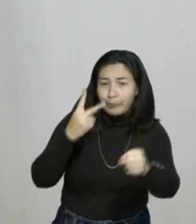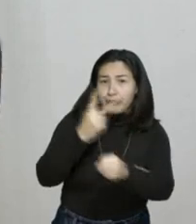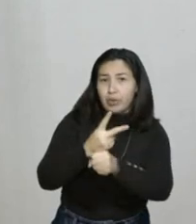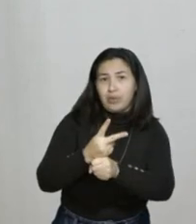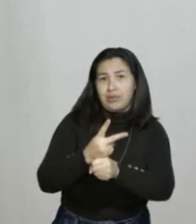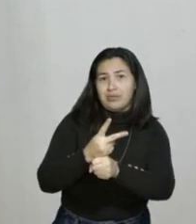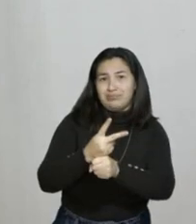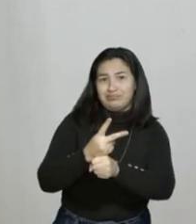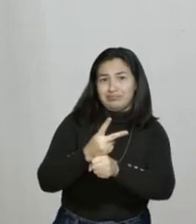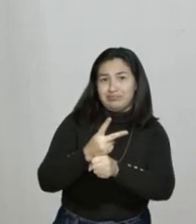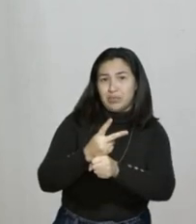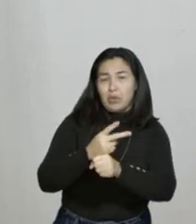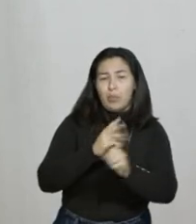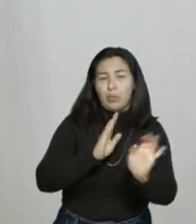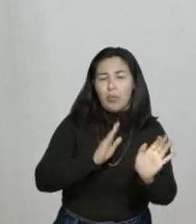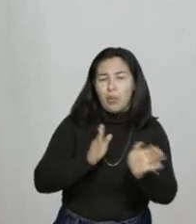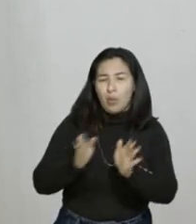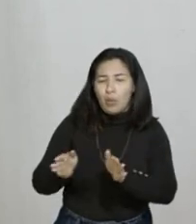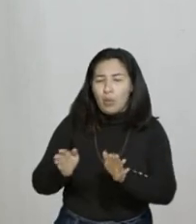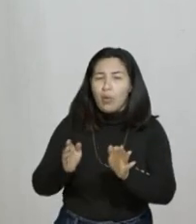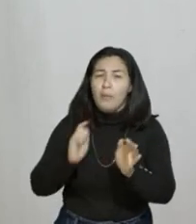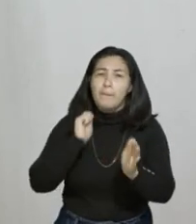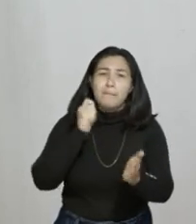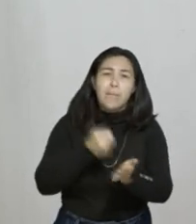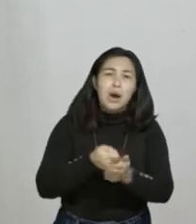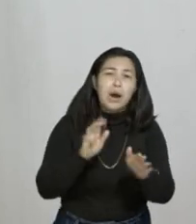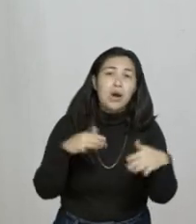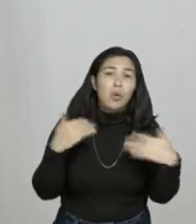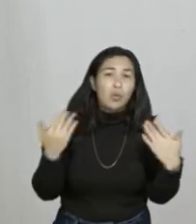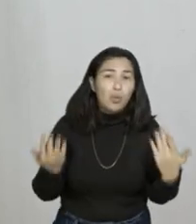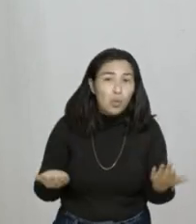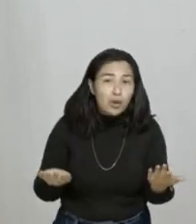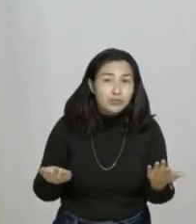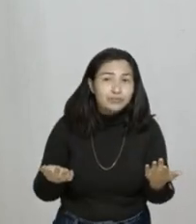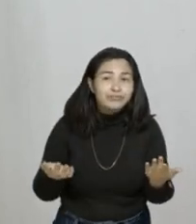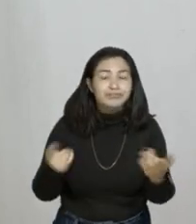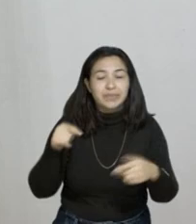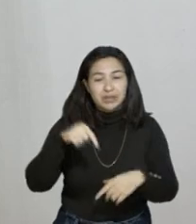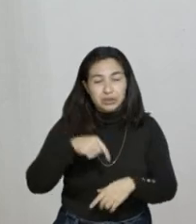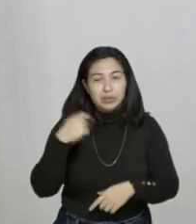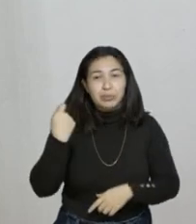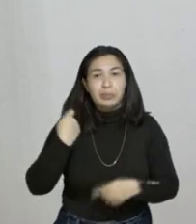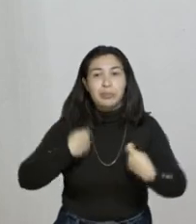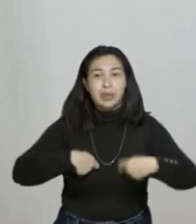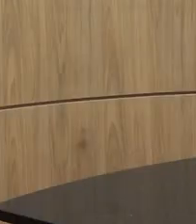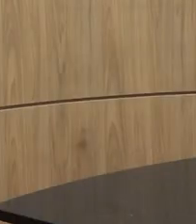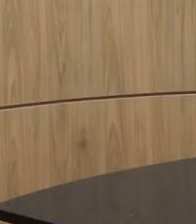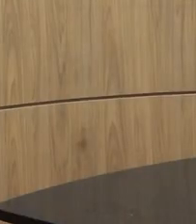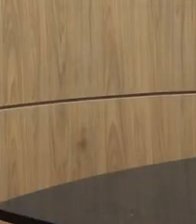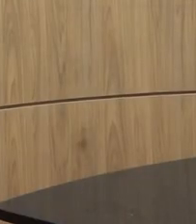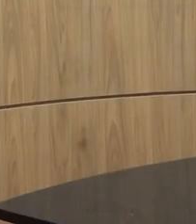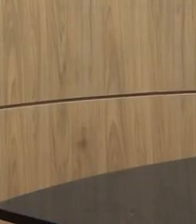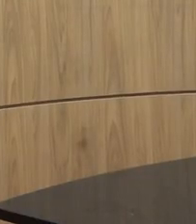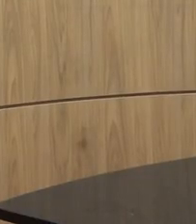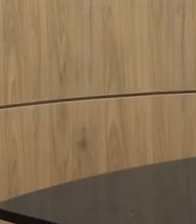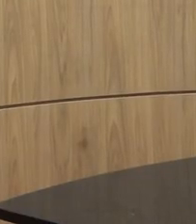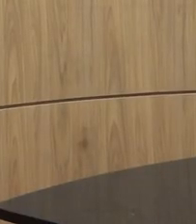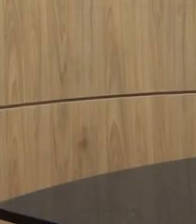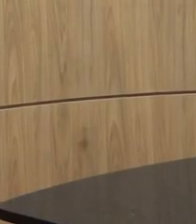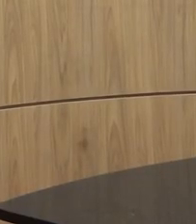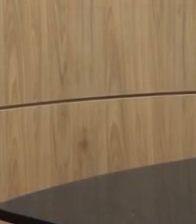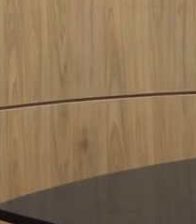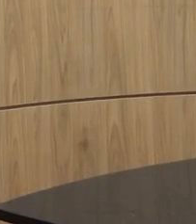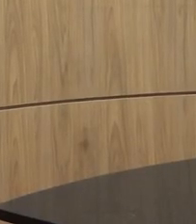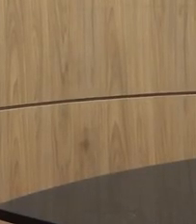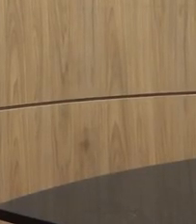cronograma de pagamento fato é que nós catarinenses precisamos que o governo nos deu umas respostas Deputado Mário Mota